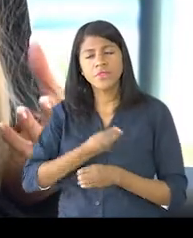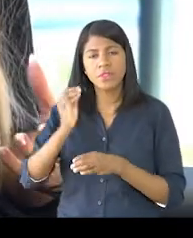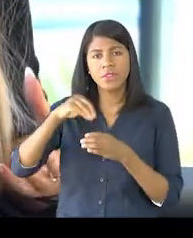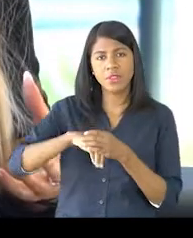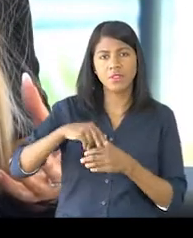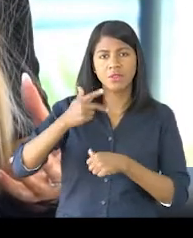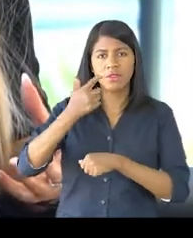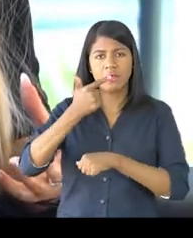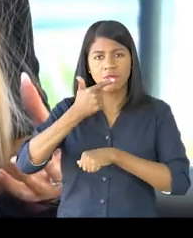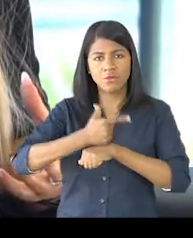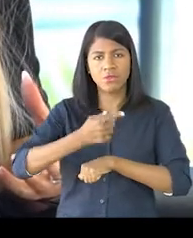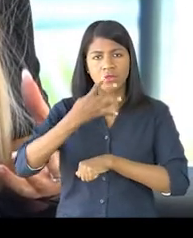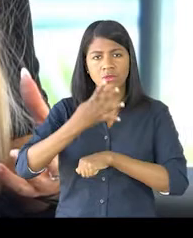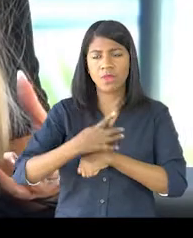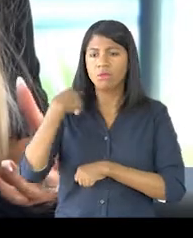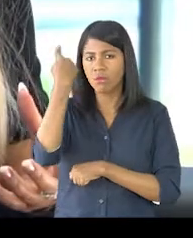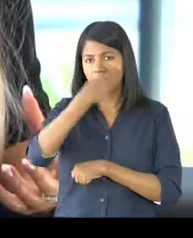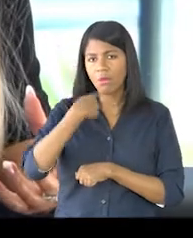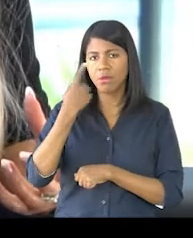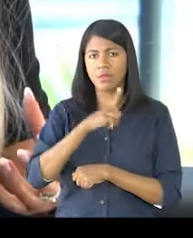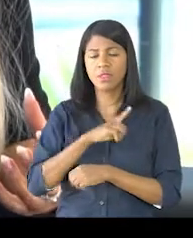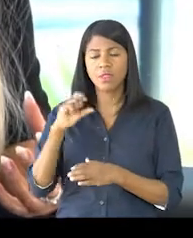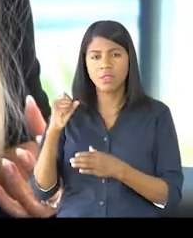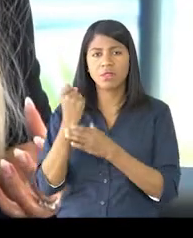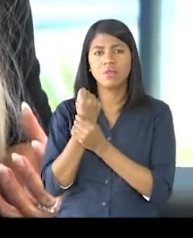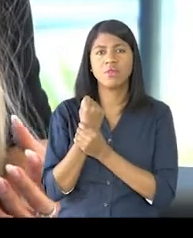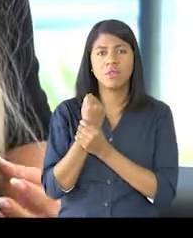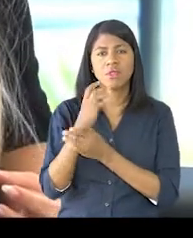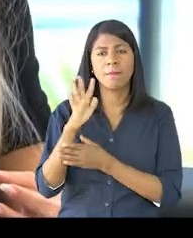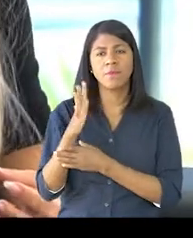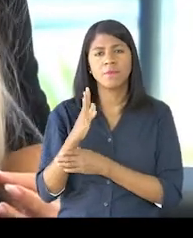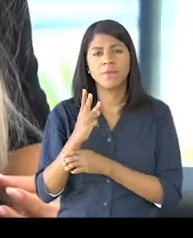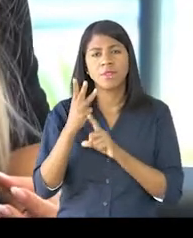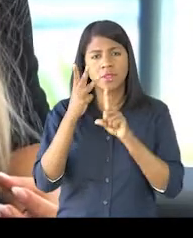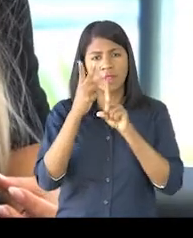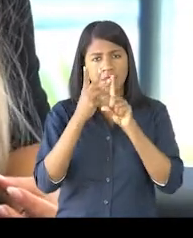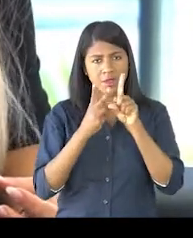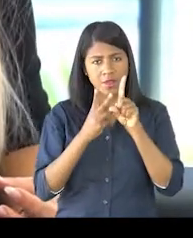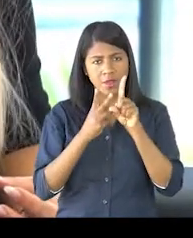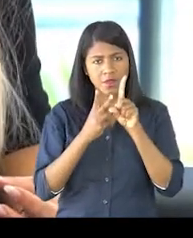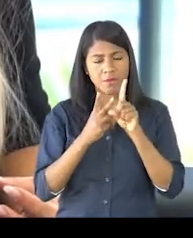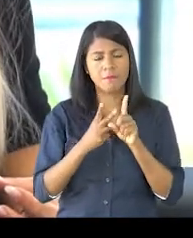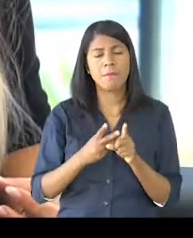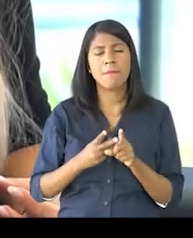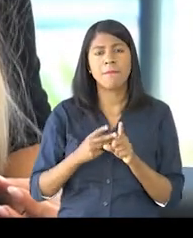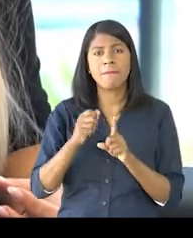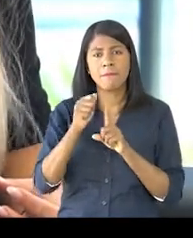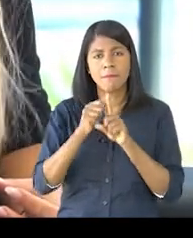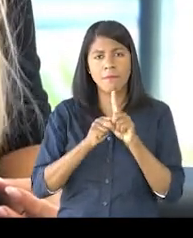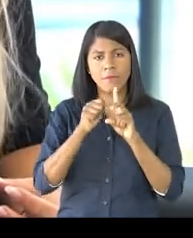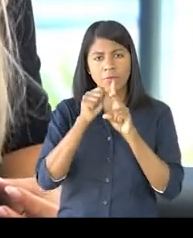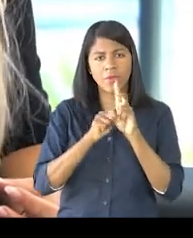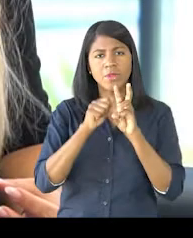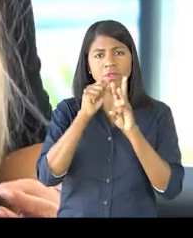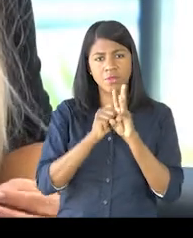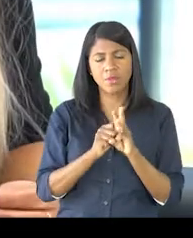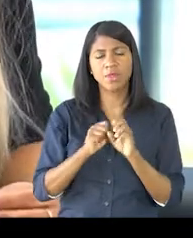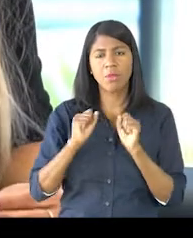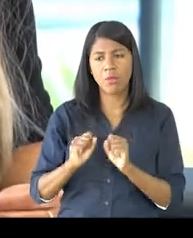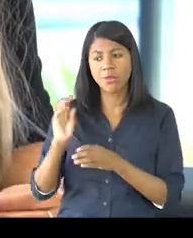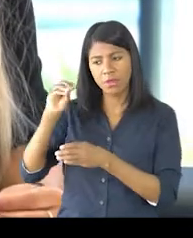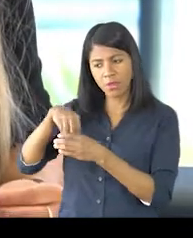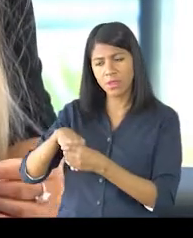ajudar as nossas mulheres, né, a se colocarem na vida com autoestima, um trabalho, com